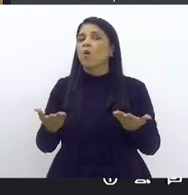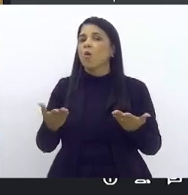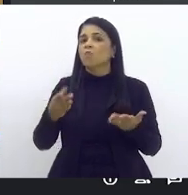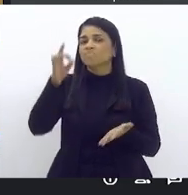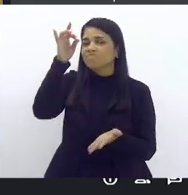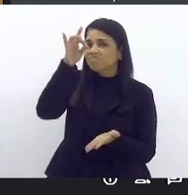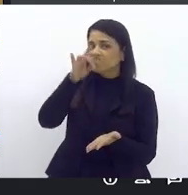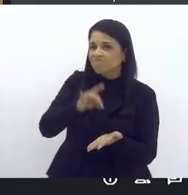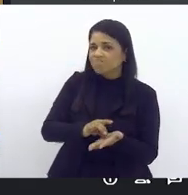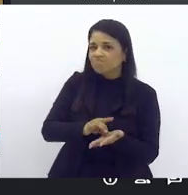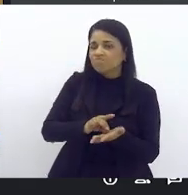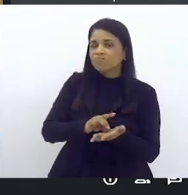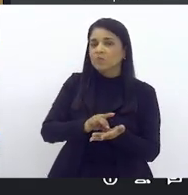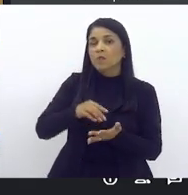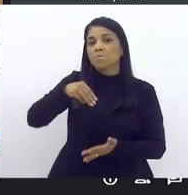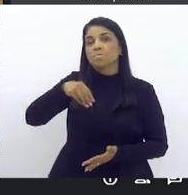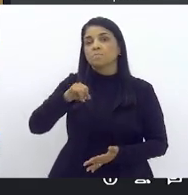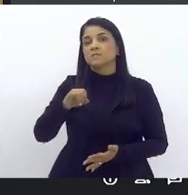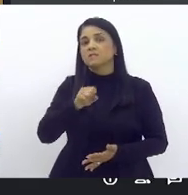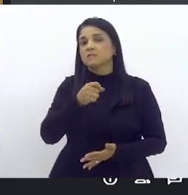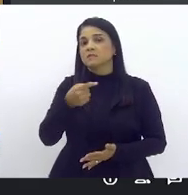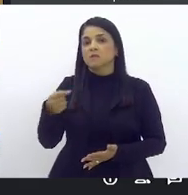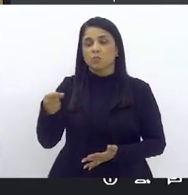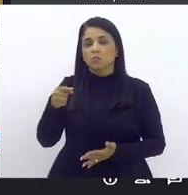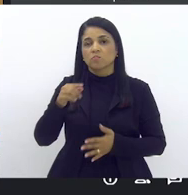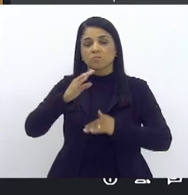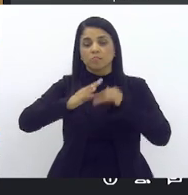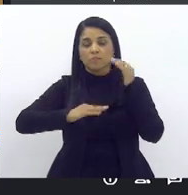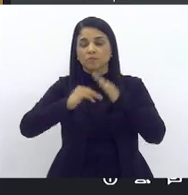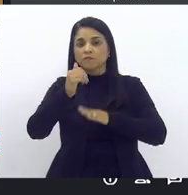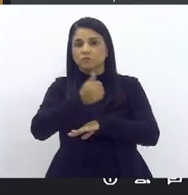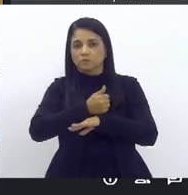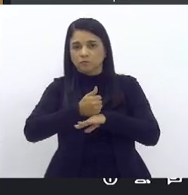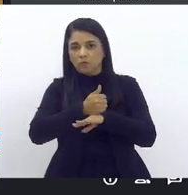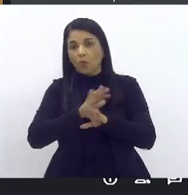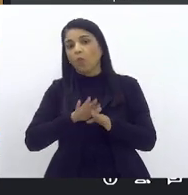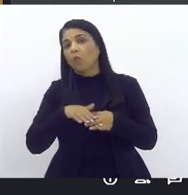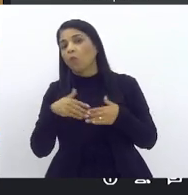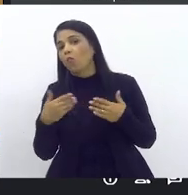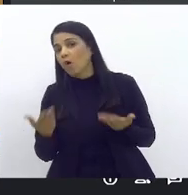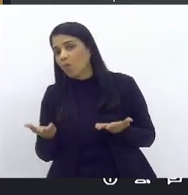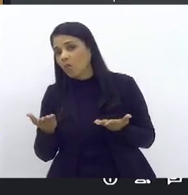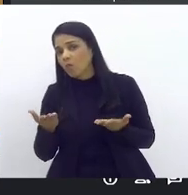real missão quanto profissional?